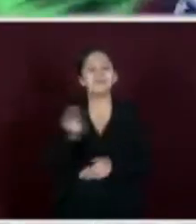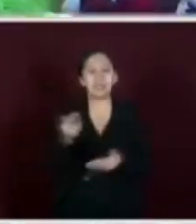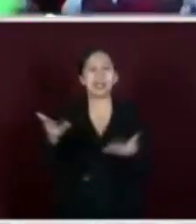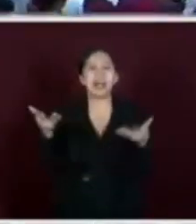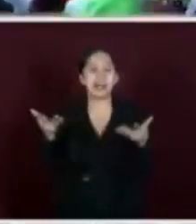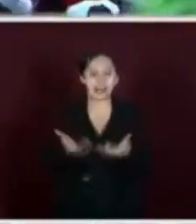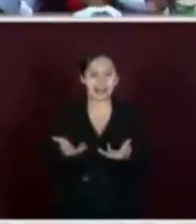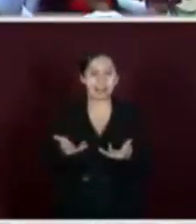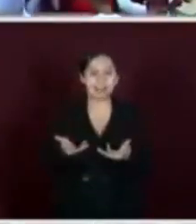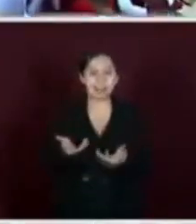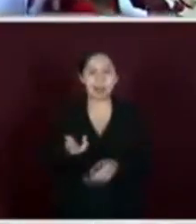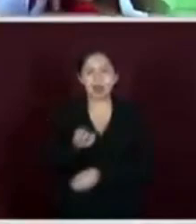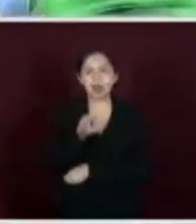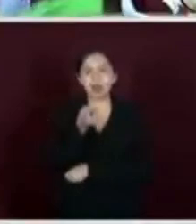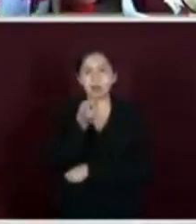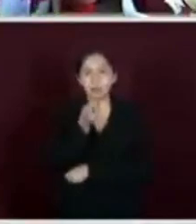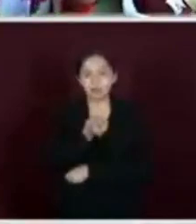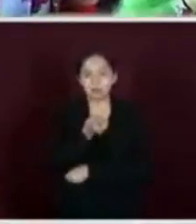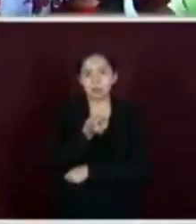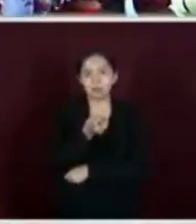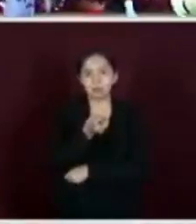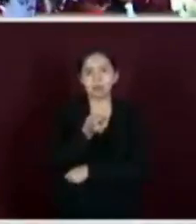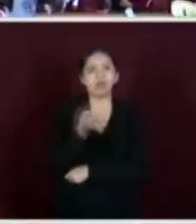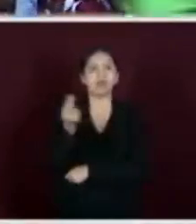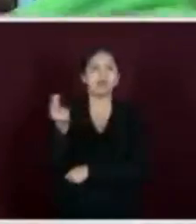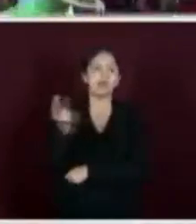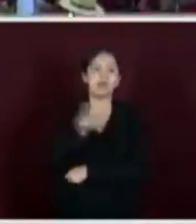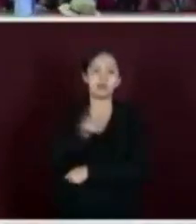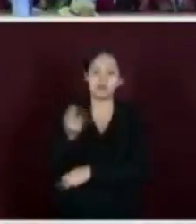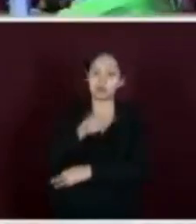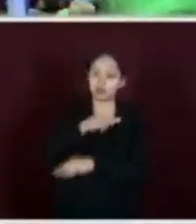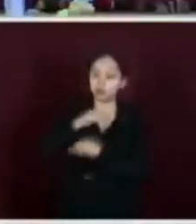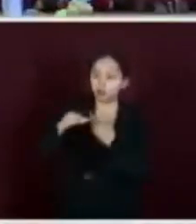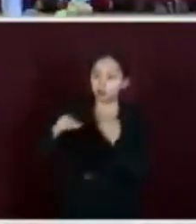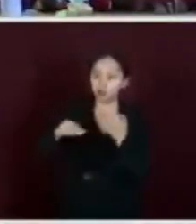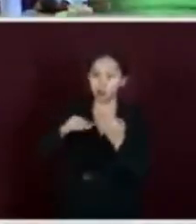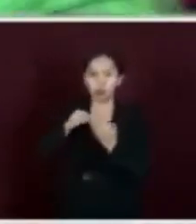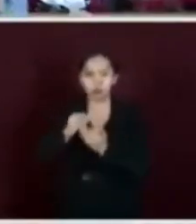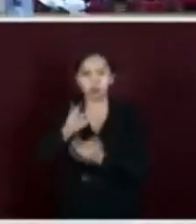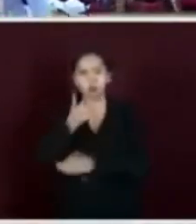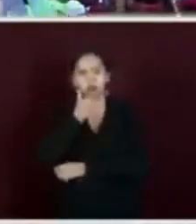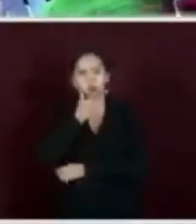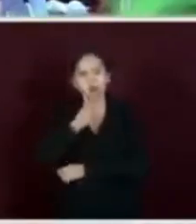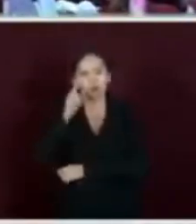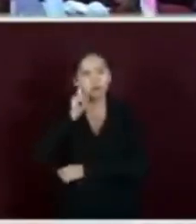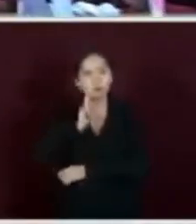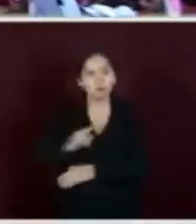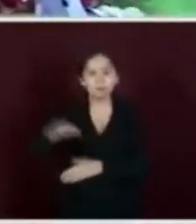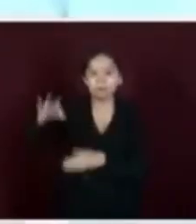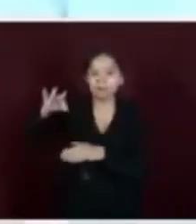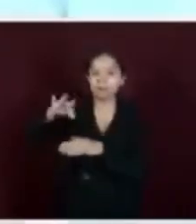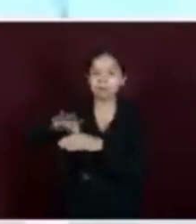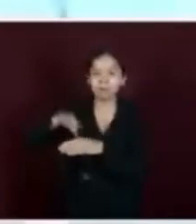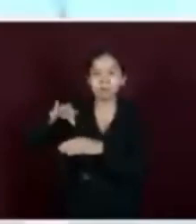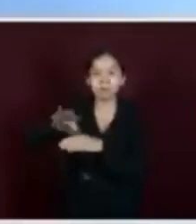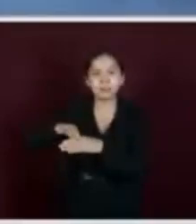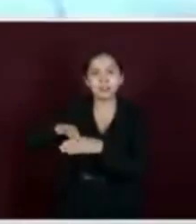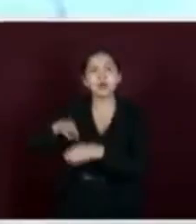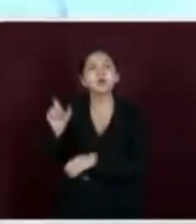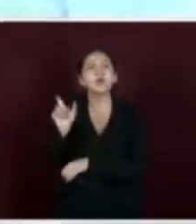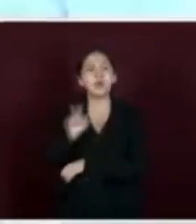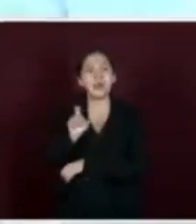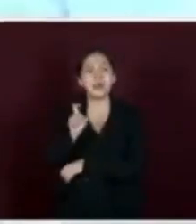Ela mesma diz que tem um selo próprio na continuidade, porque ela tem uma formação acadêmica marcadamente ligada à área do